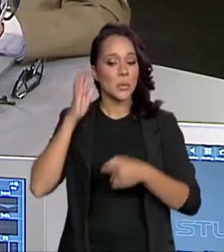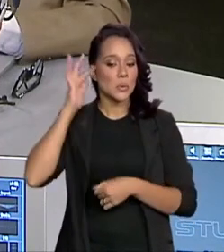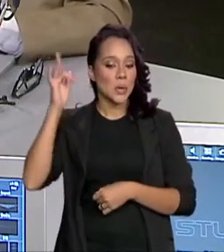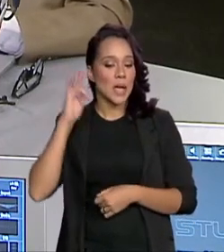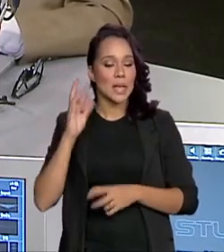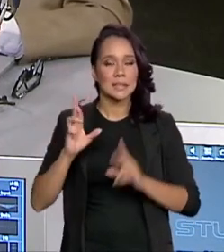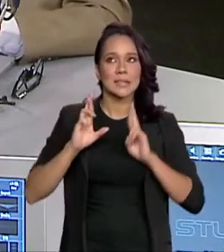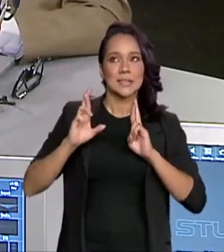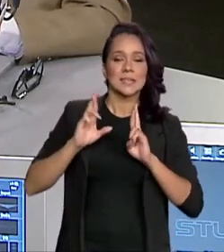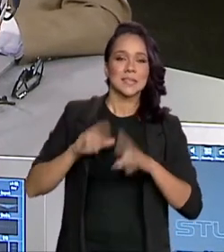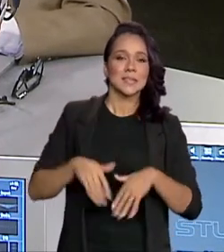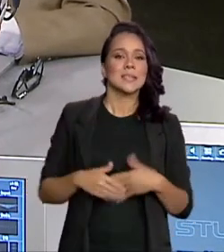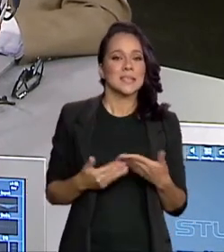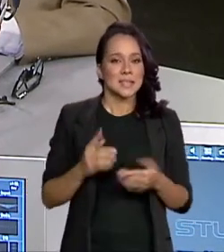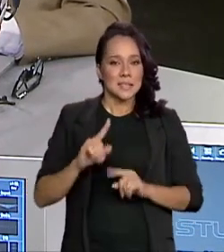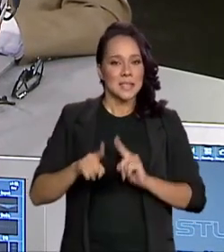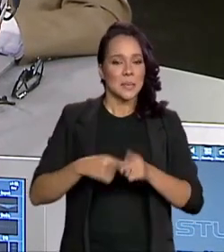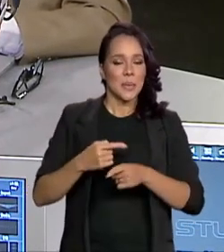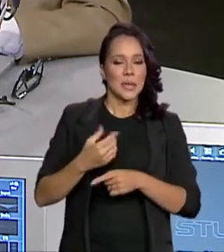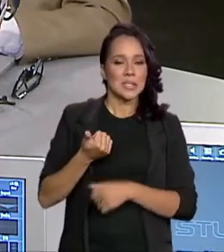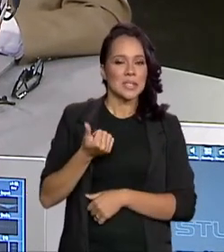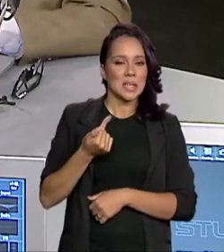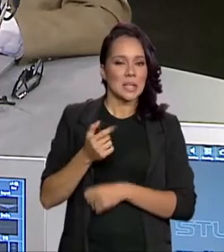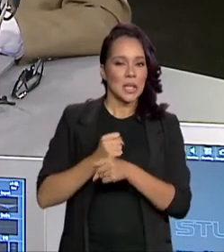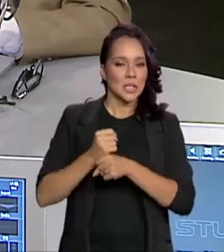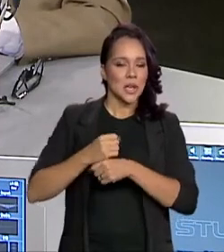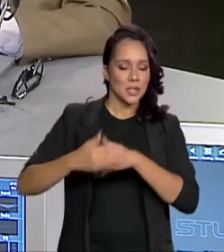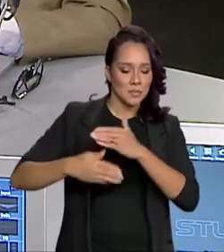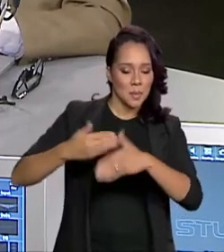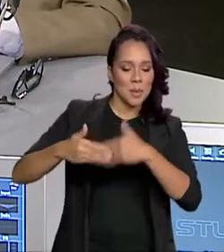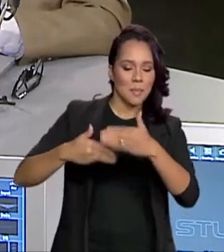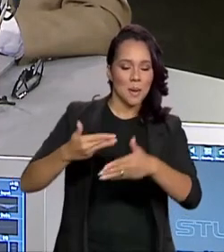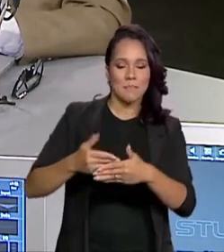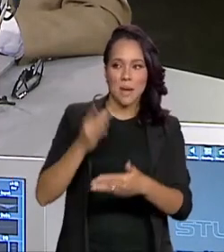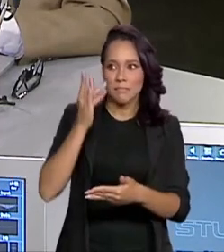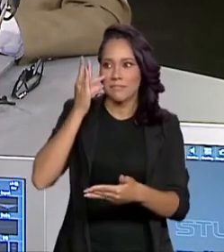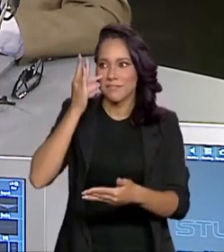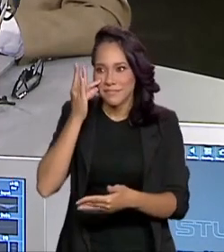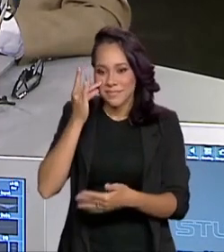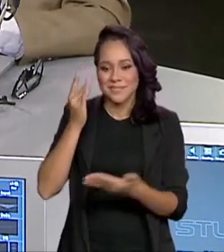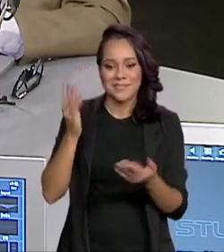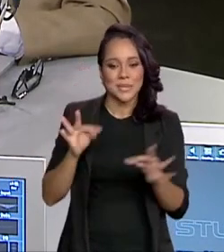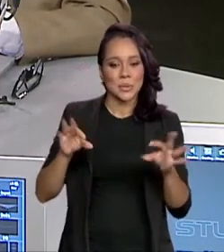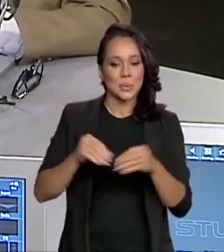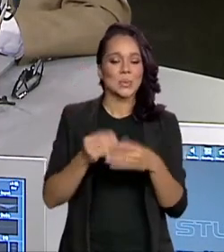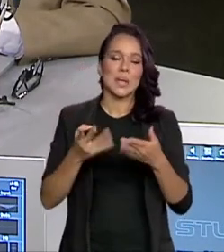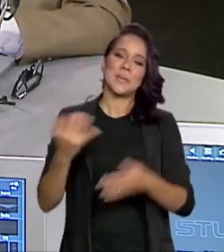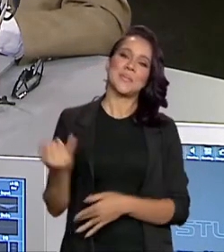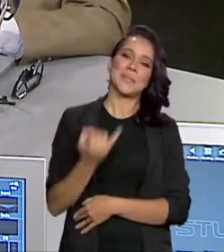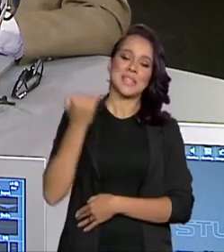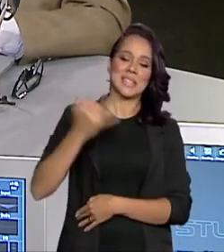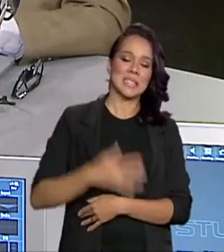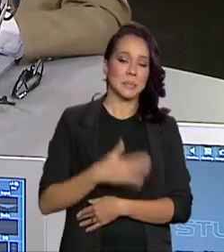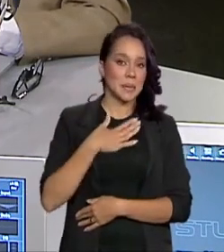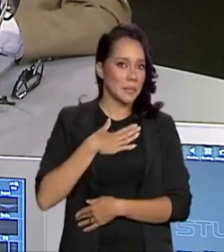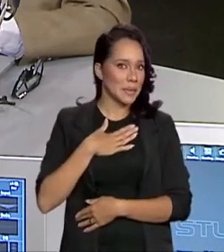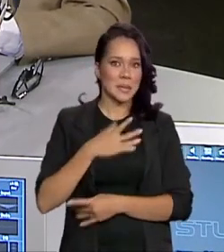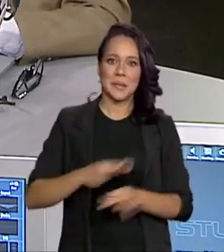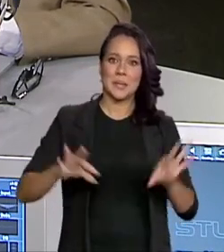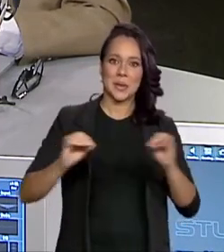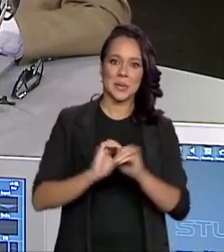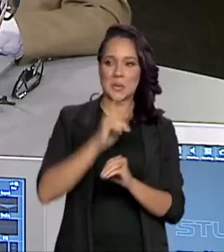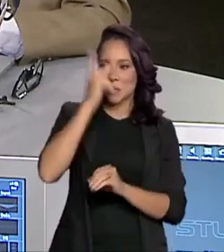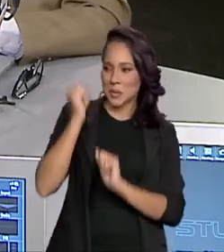tão esperada. Depois de longos 17 anos, vivenciar tudo isso é significante demais, não só para mim, mas para todos